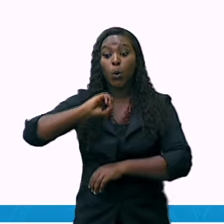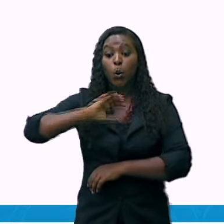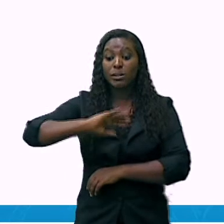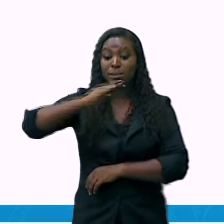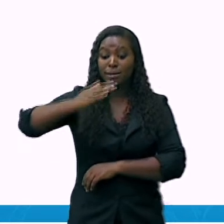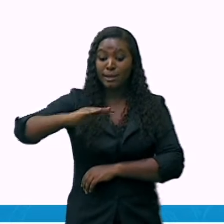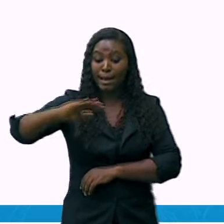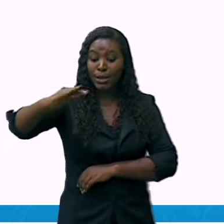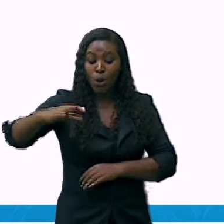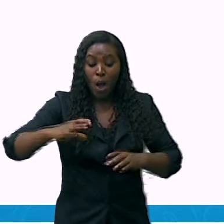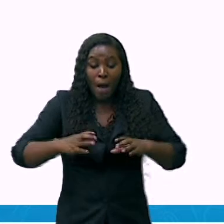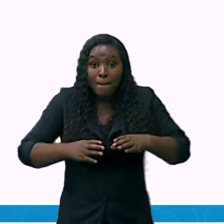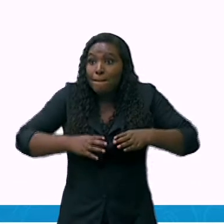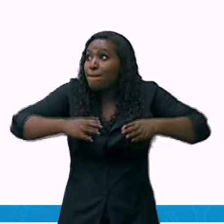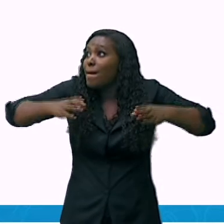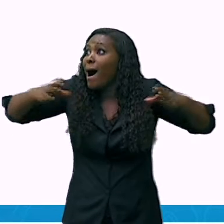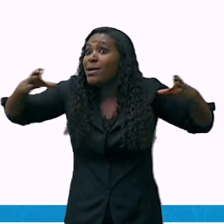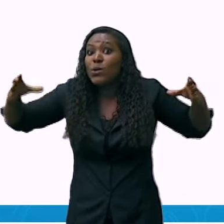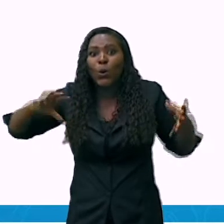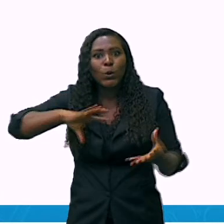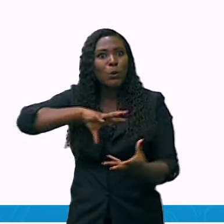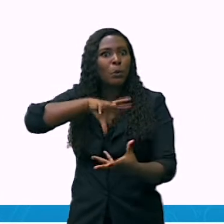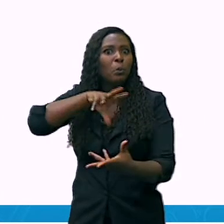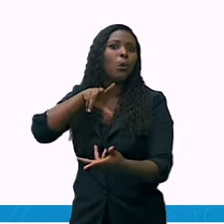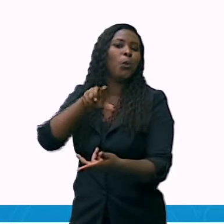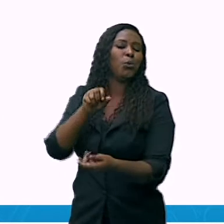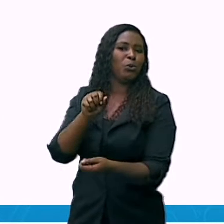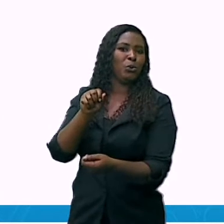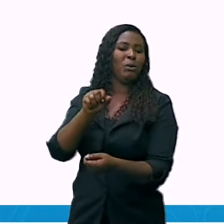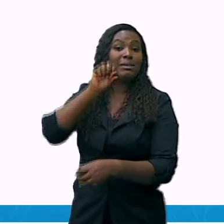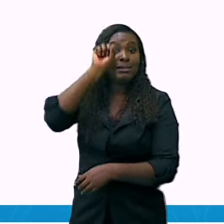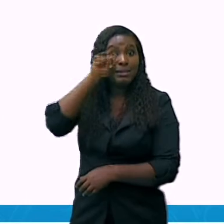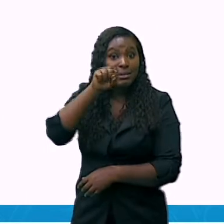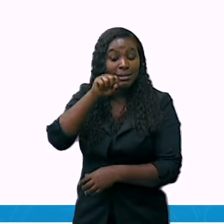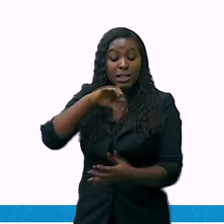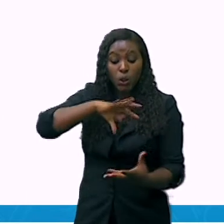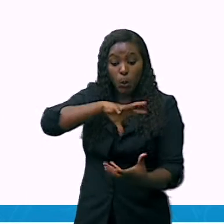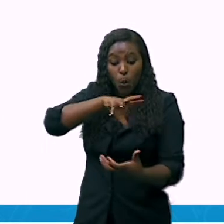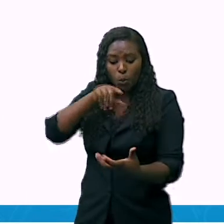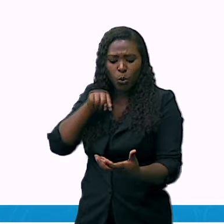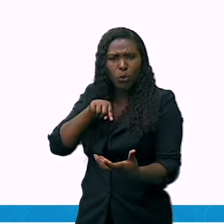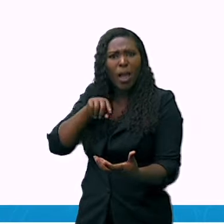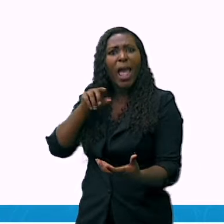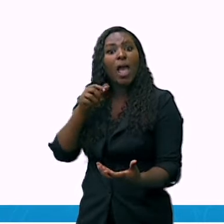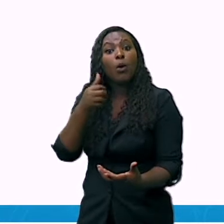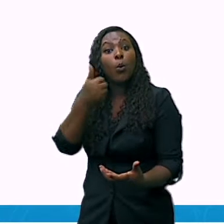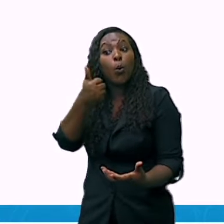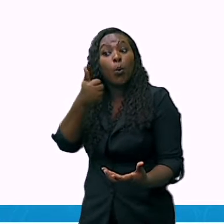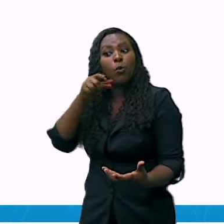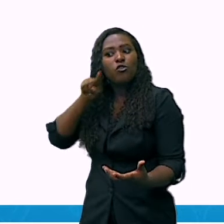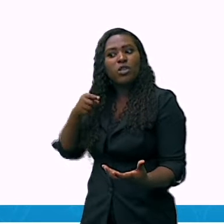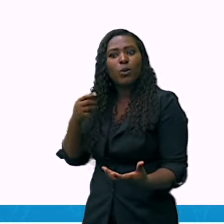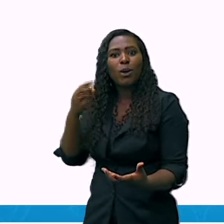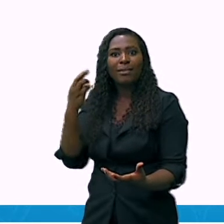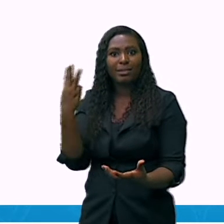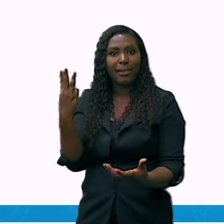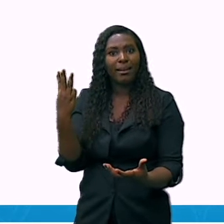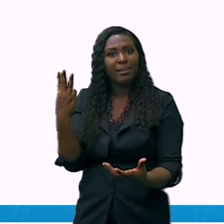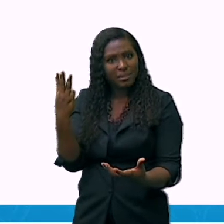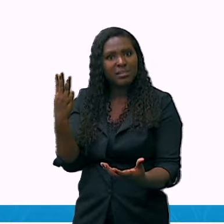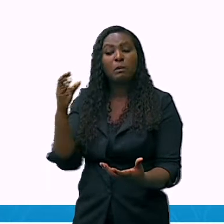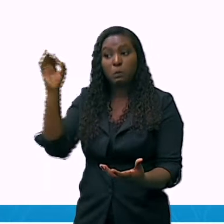oceanos e recobre quase 1/3 da superfície do planeta. Nesta área, localizam-se